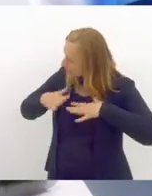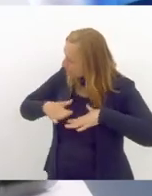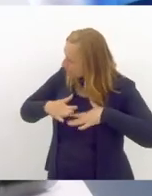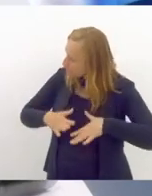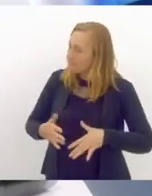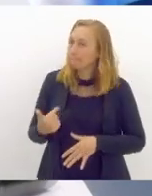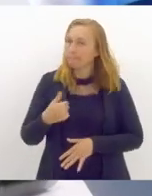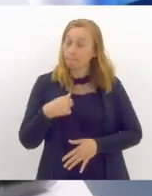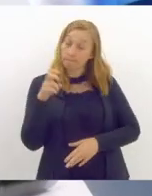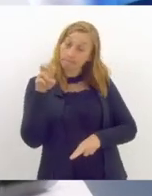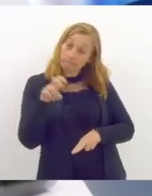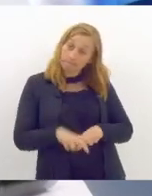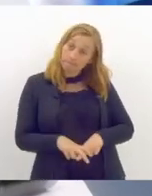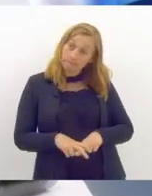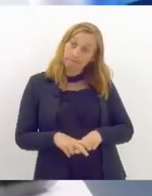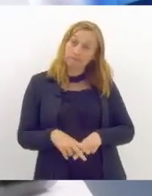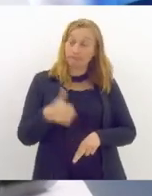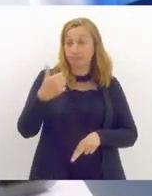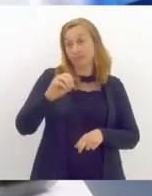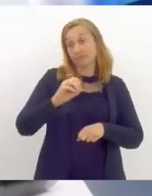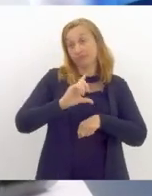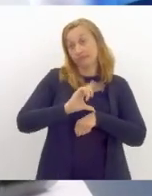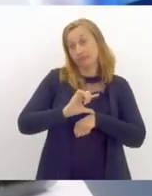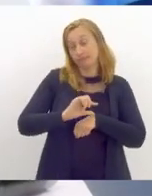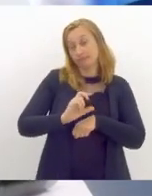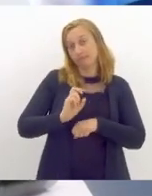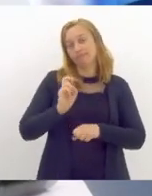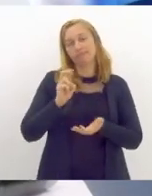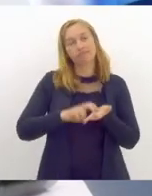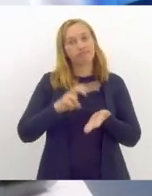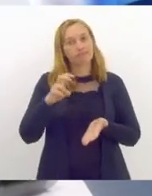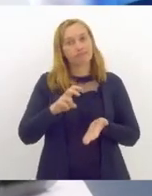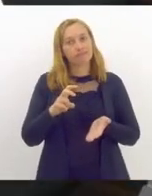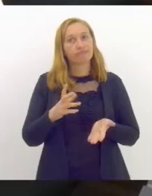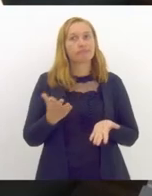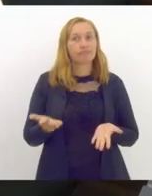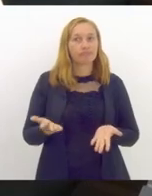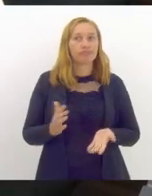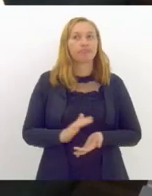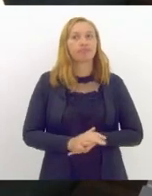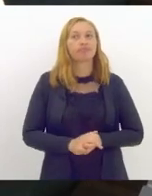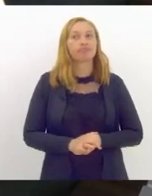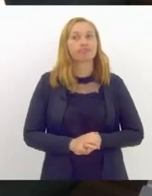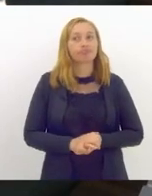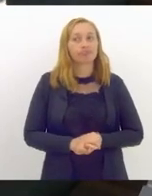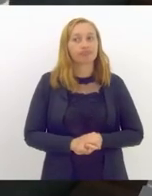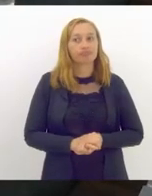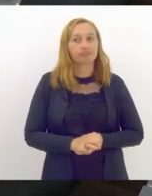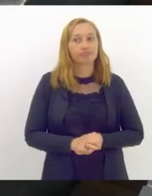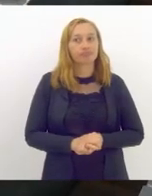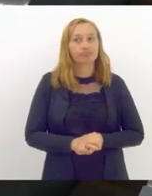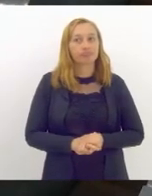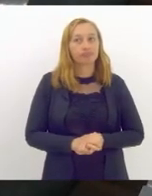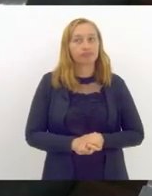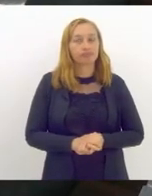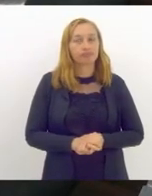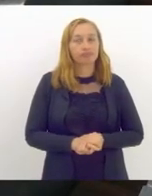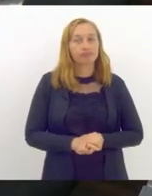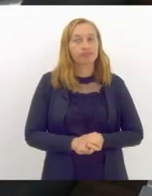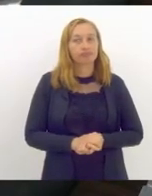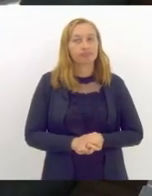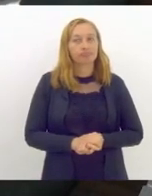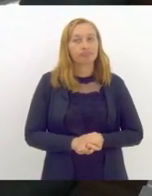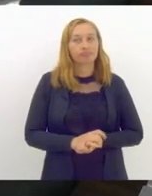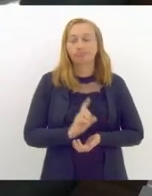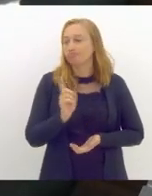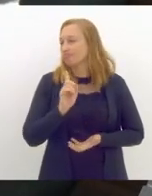eu tô aqui sentado desde 10 horas da manhã aqui já tem eu